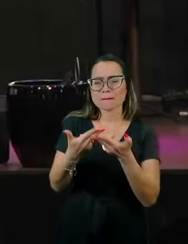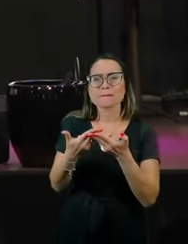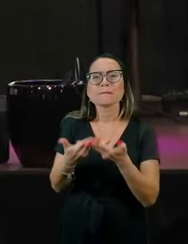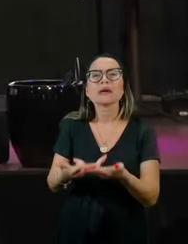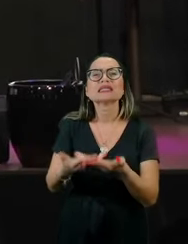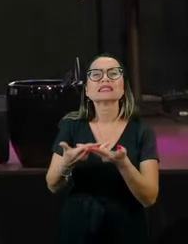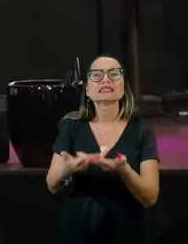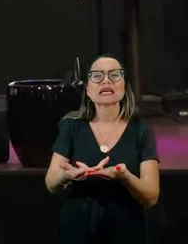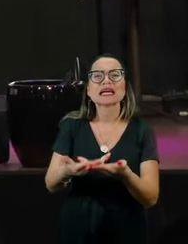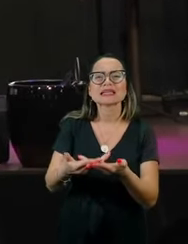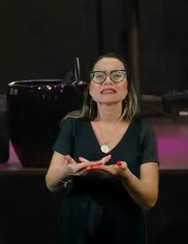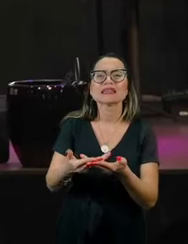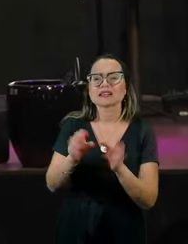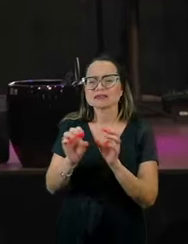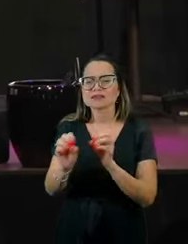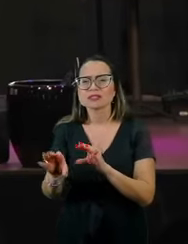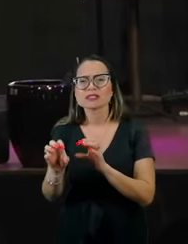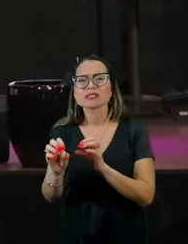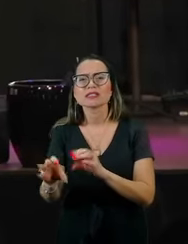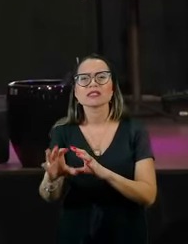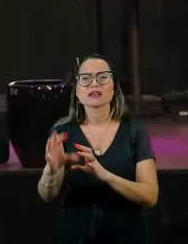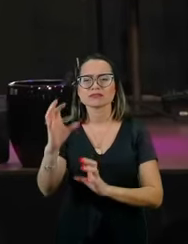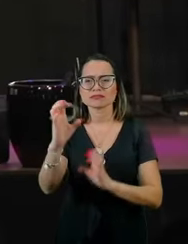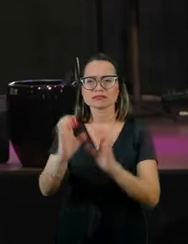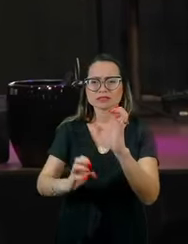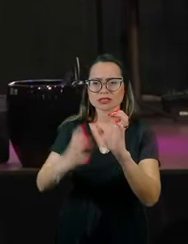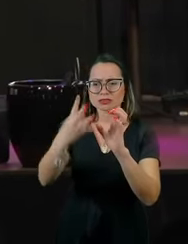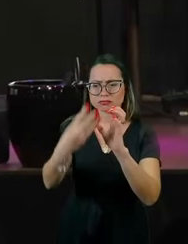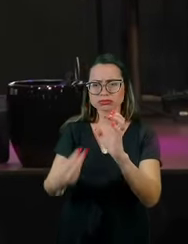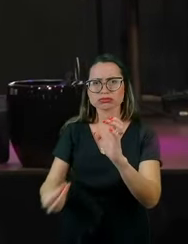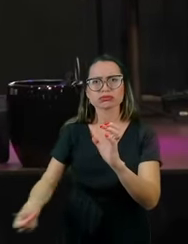Conectam pessoas difíceis.